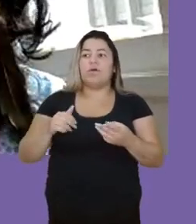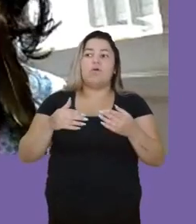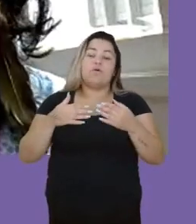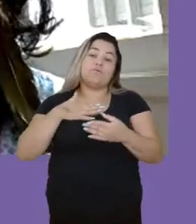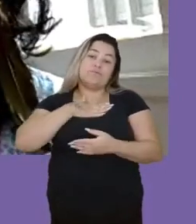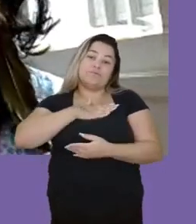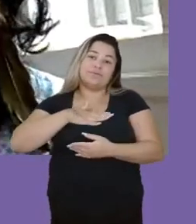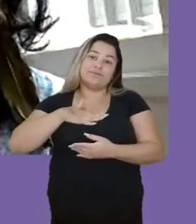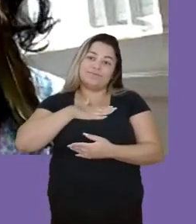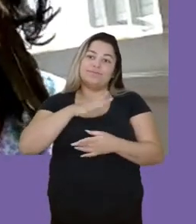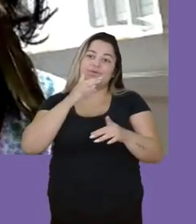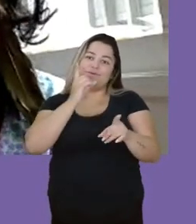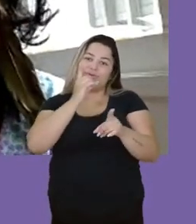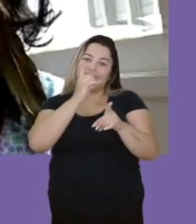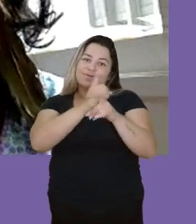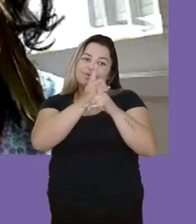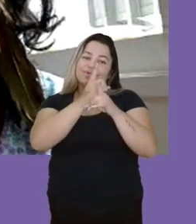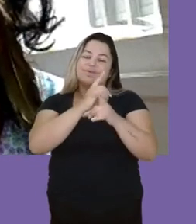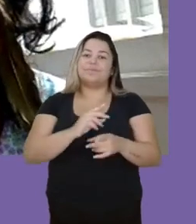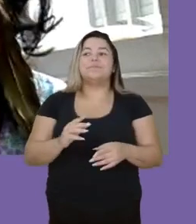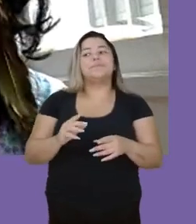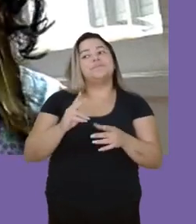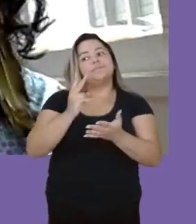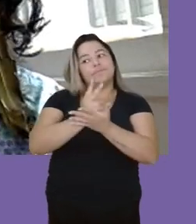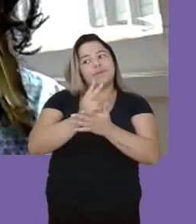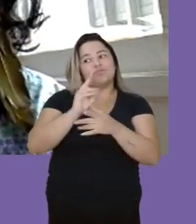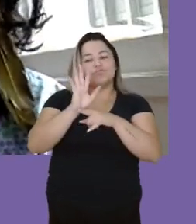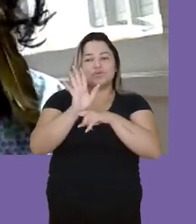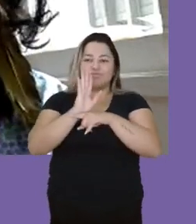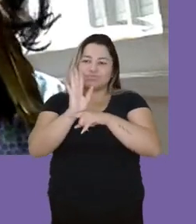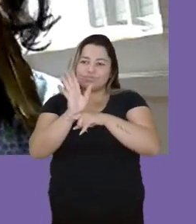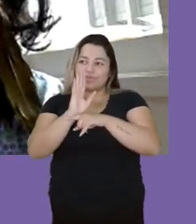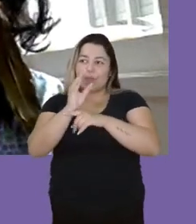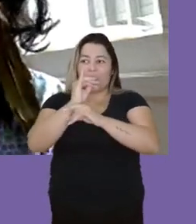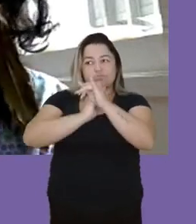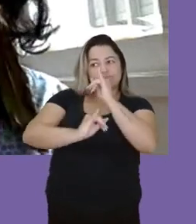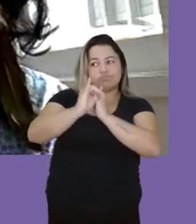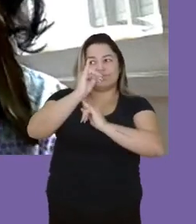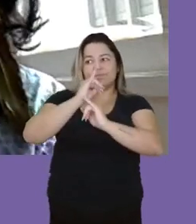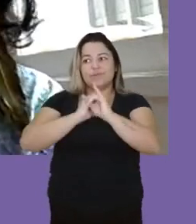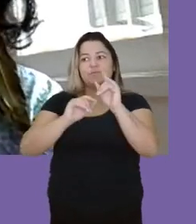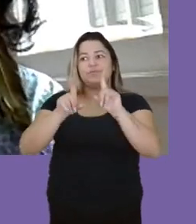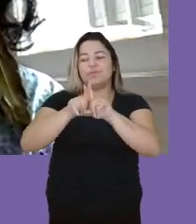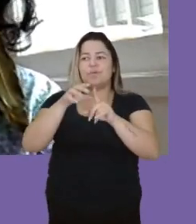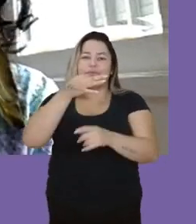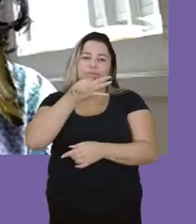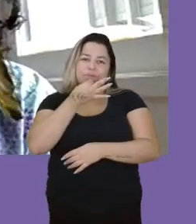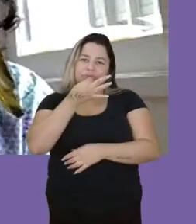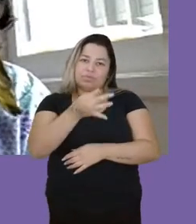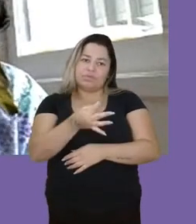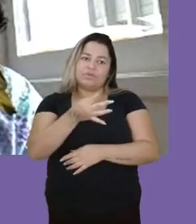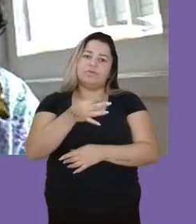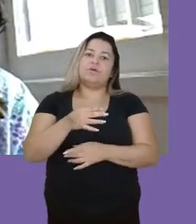prazer encontrá-las, ainda que virtualmente, e debater esse tema com vocês, ouvir a opinião de vocês